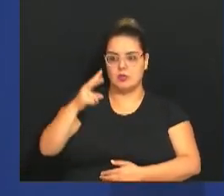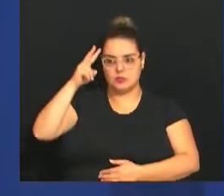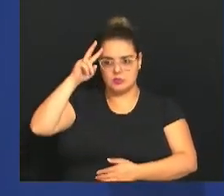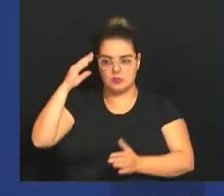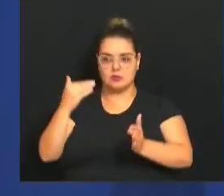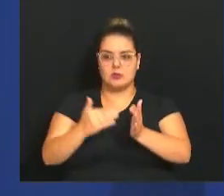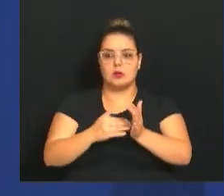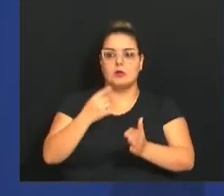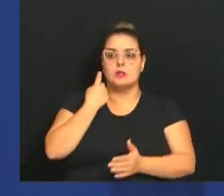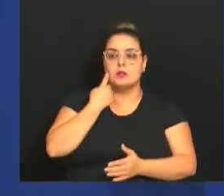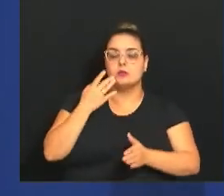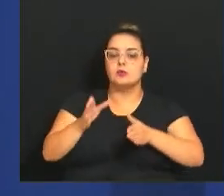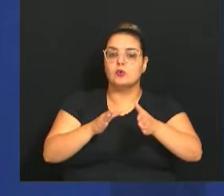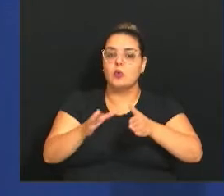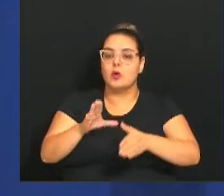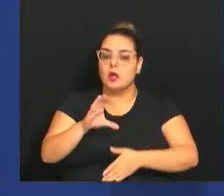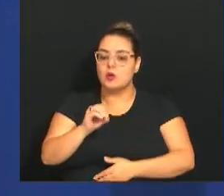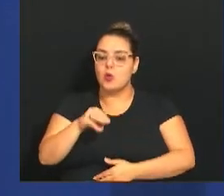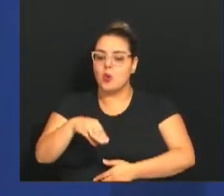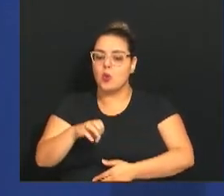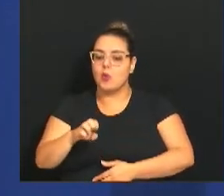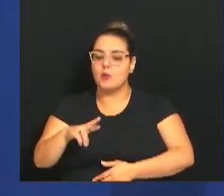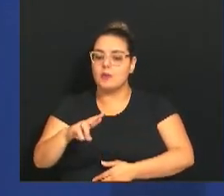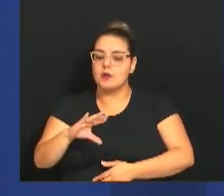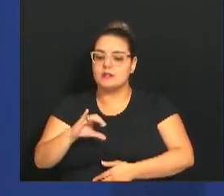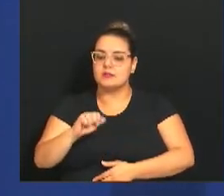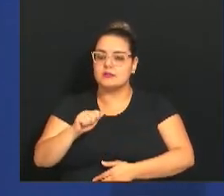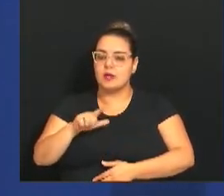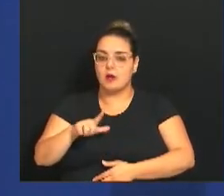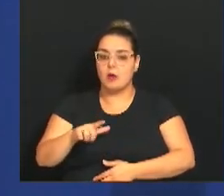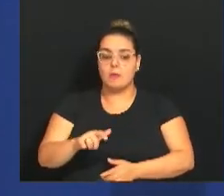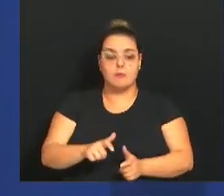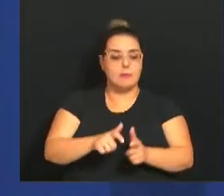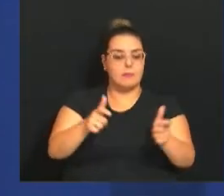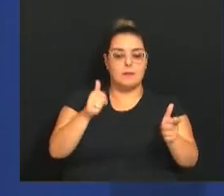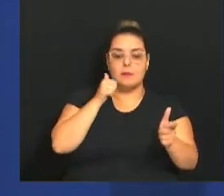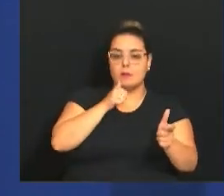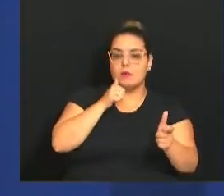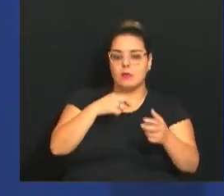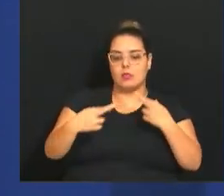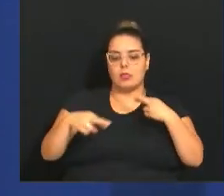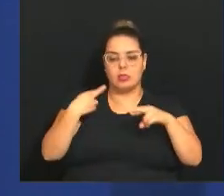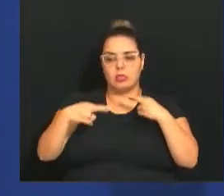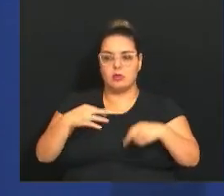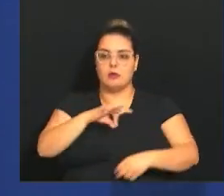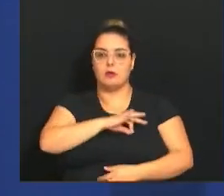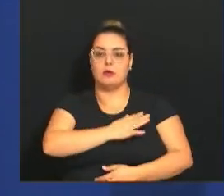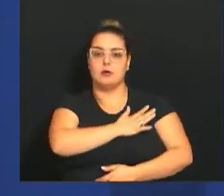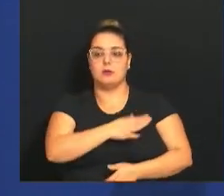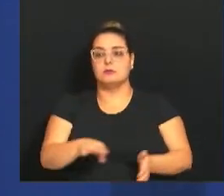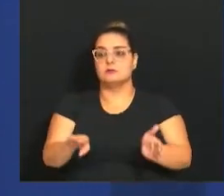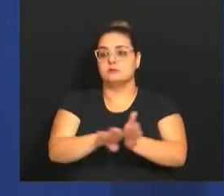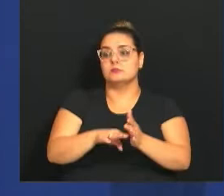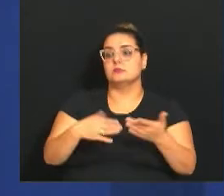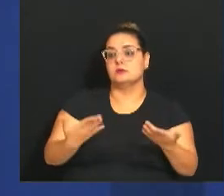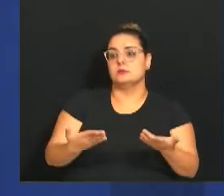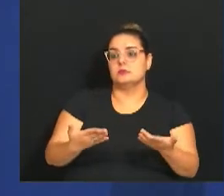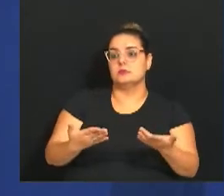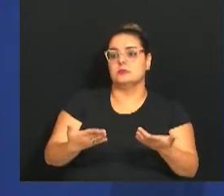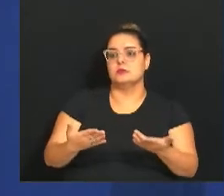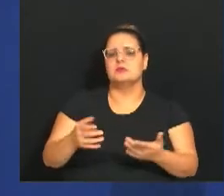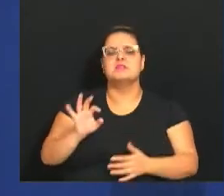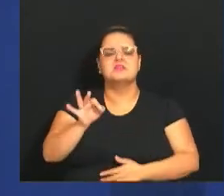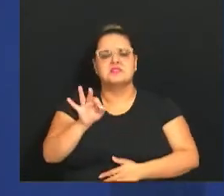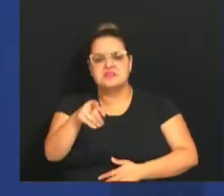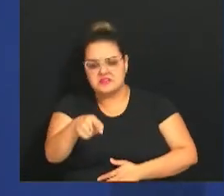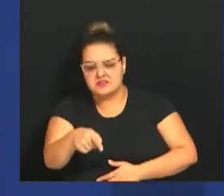horário comercial, mas muitas mulheres reclamam do atendimento na delegacia, que elas chegam lá e aí as pessoas assim, mas você tem certeza que você